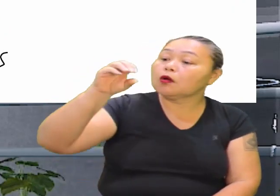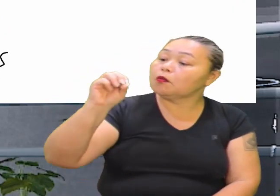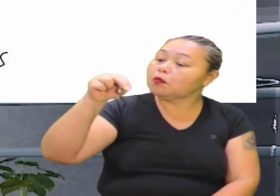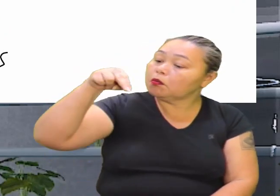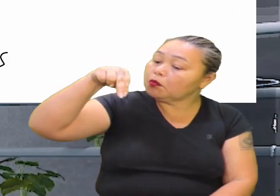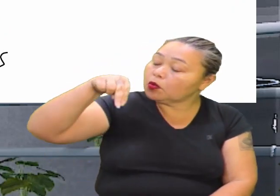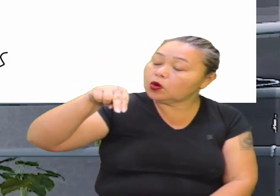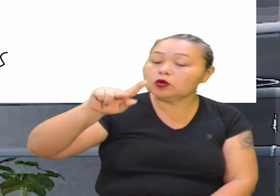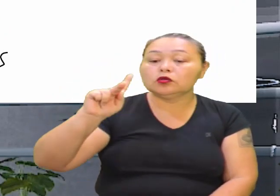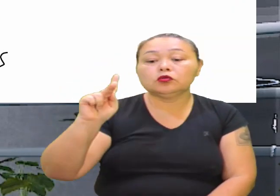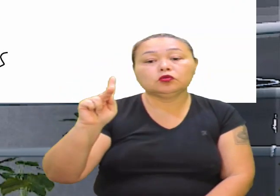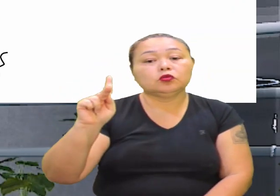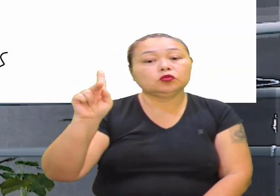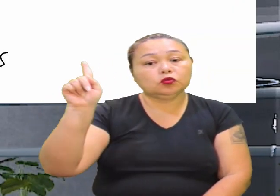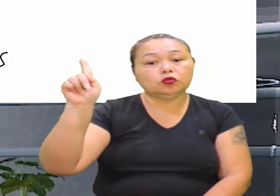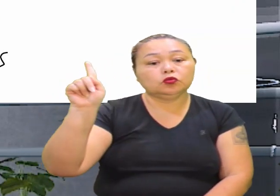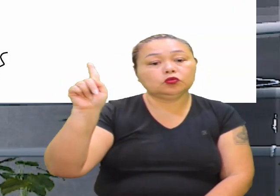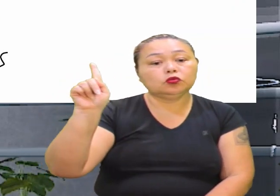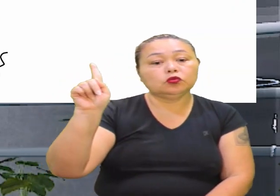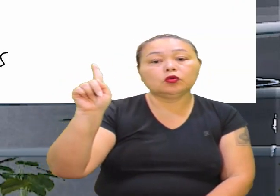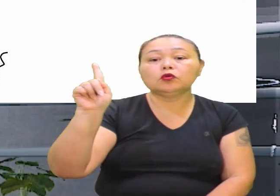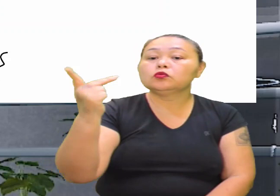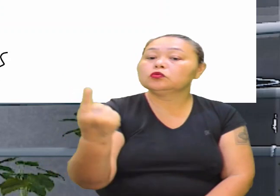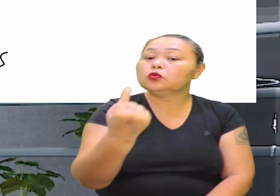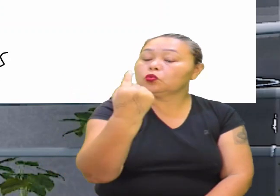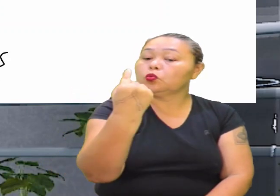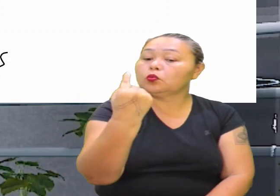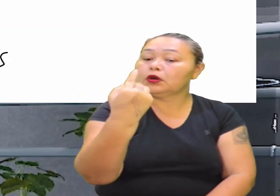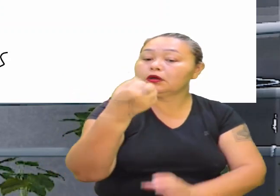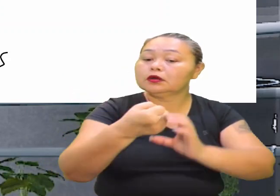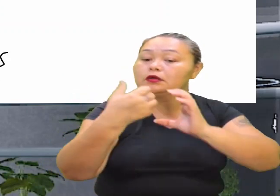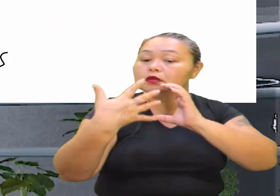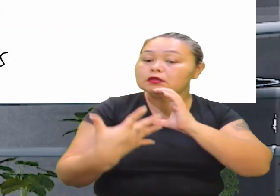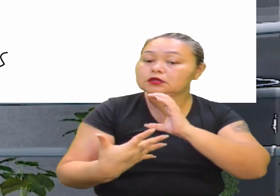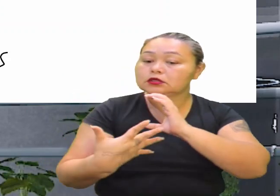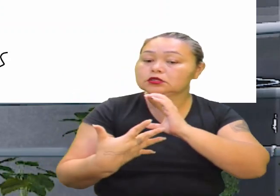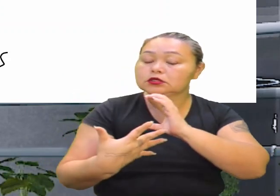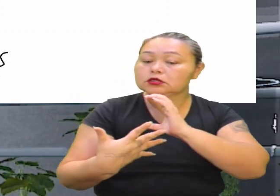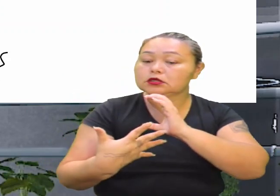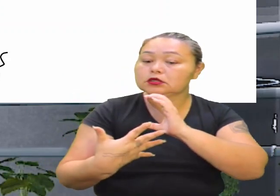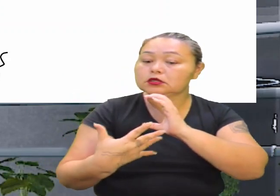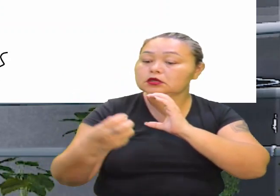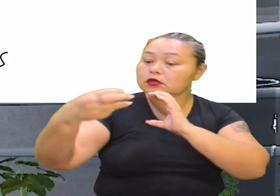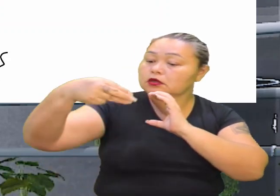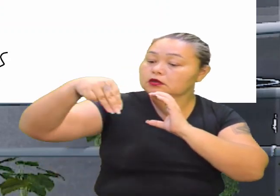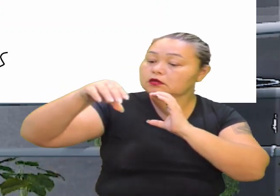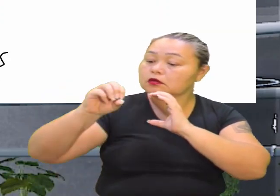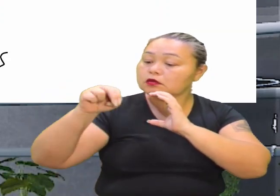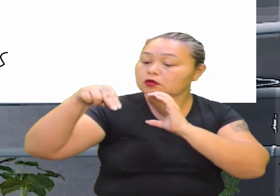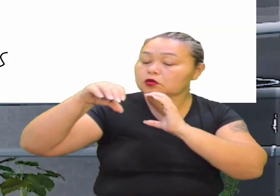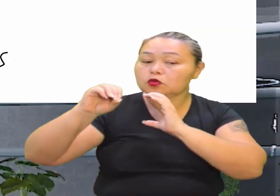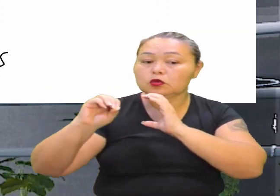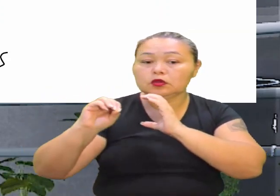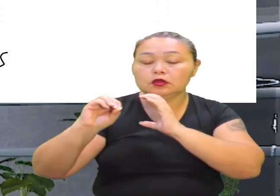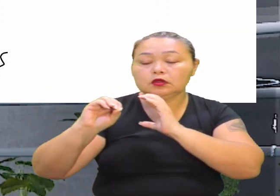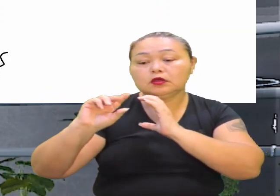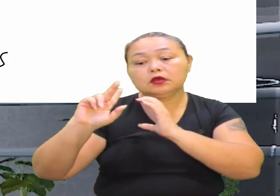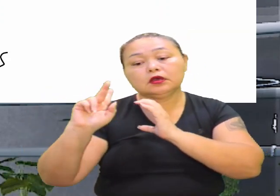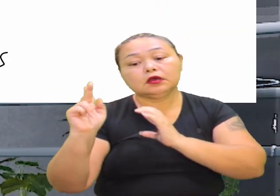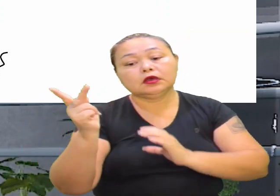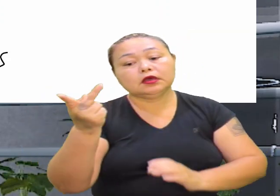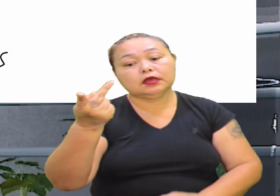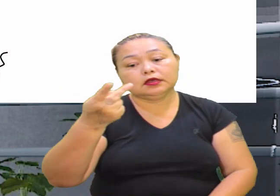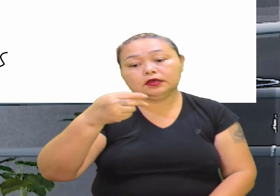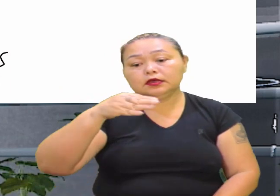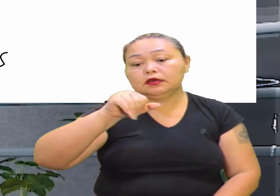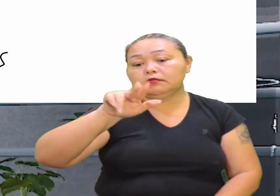Monohibridismo, tá aqui, ó. Mono é porque eu estou falando de uma característica híbrida, são os